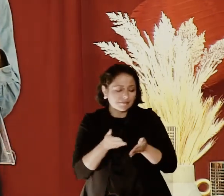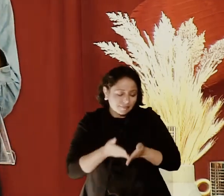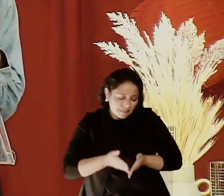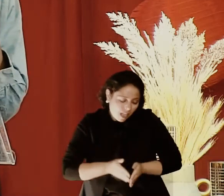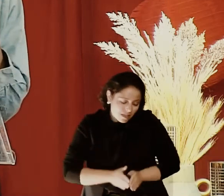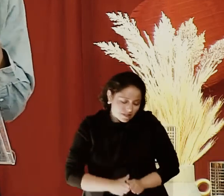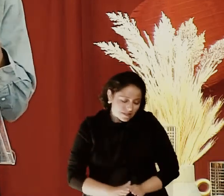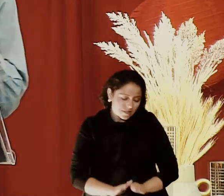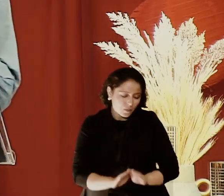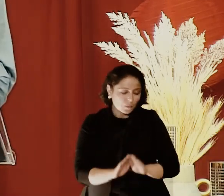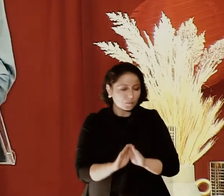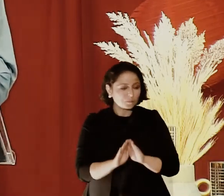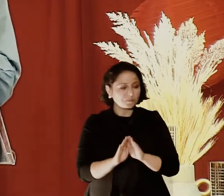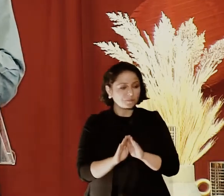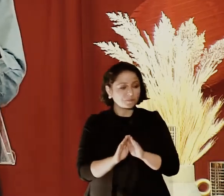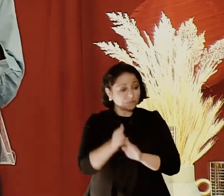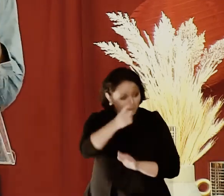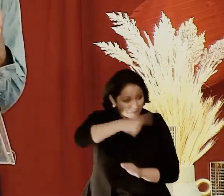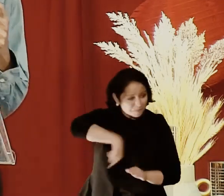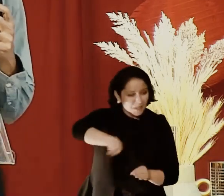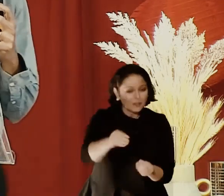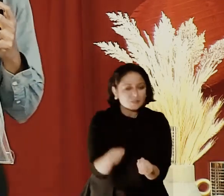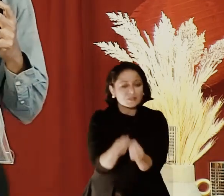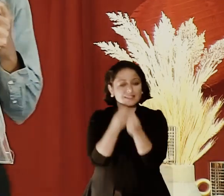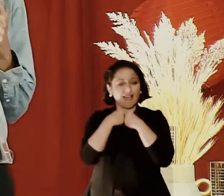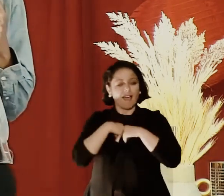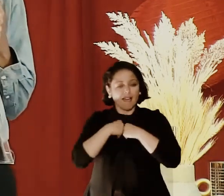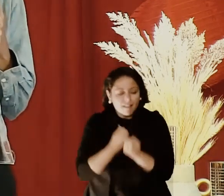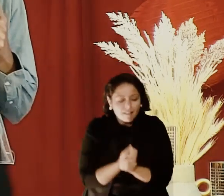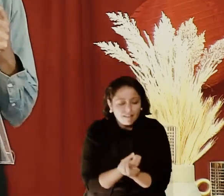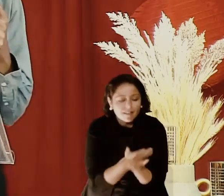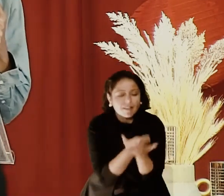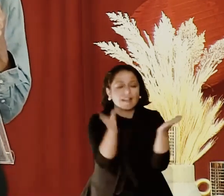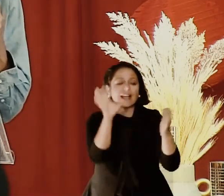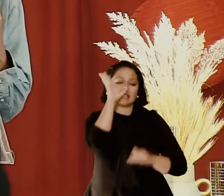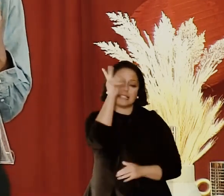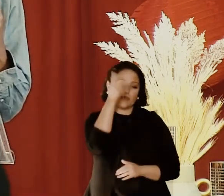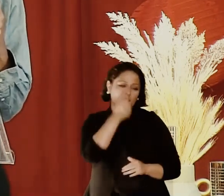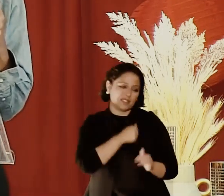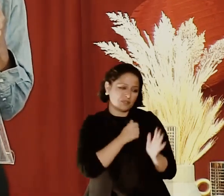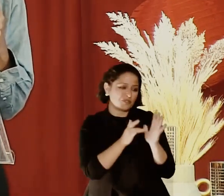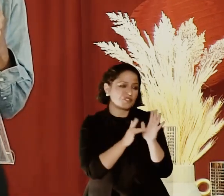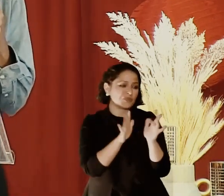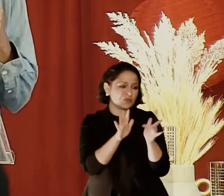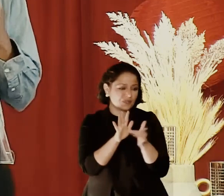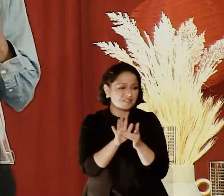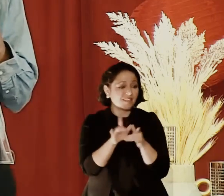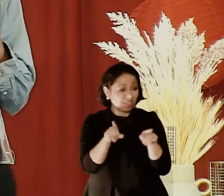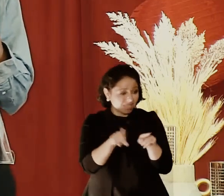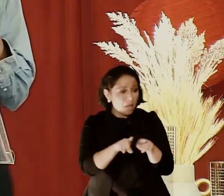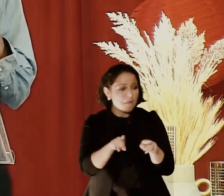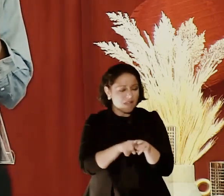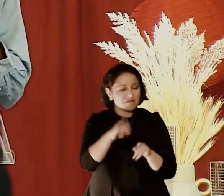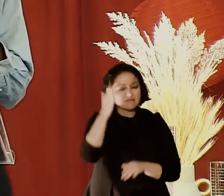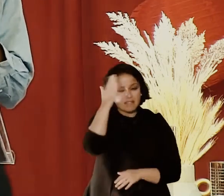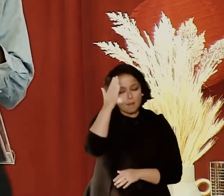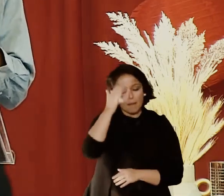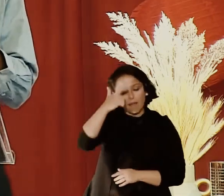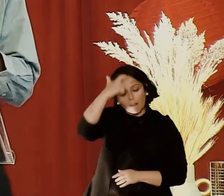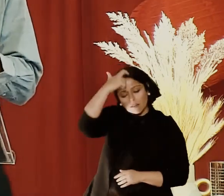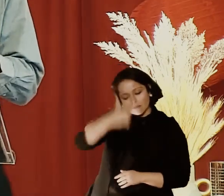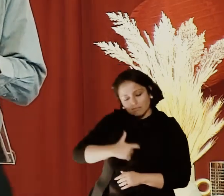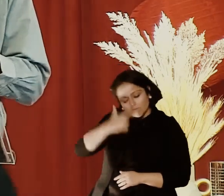para recolher para si aqueles que também devem se reconhecer humildes, devem se reconhecer